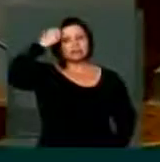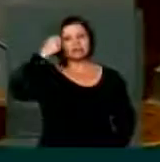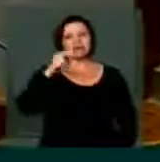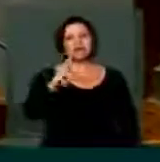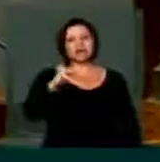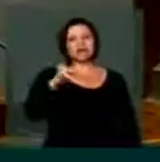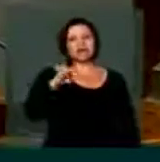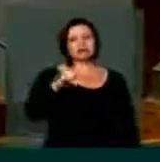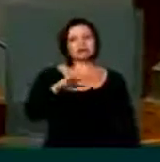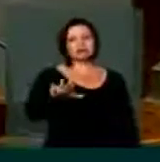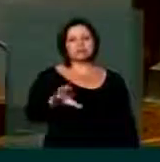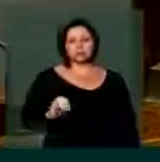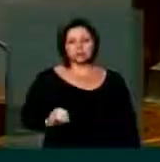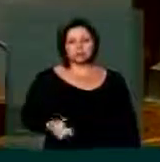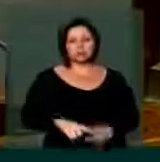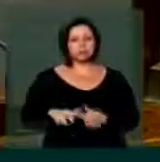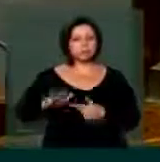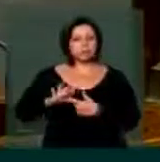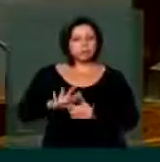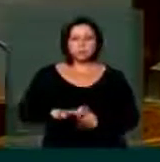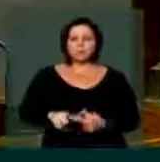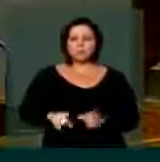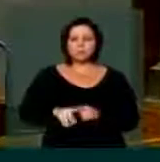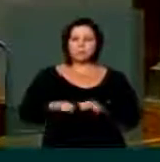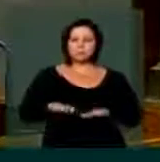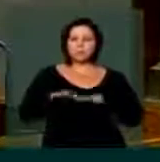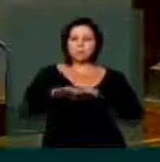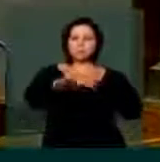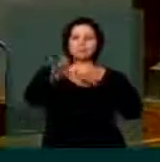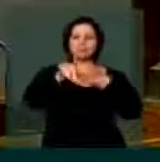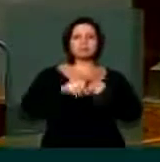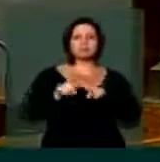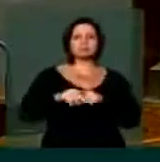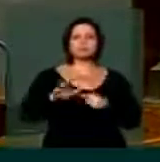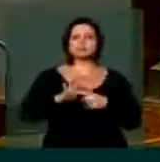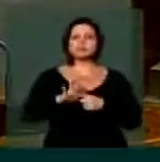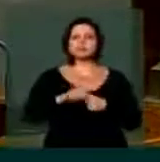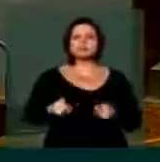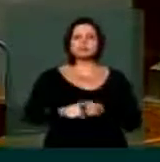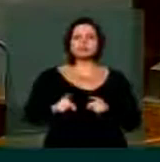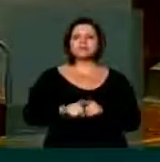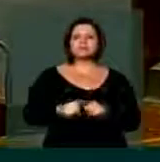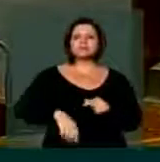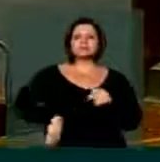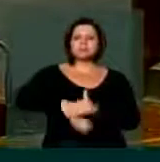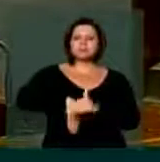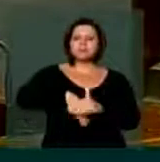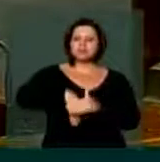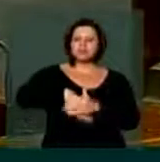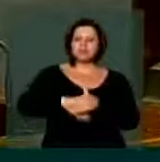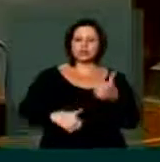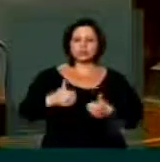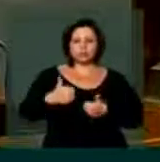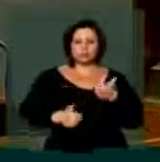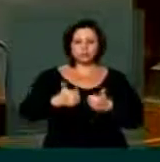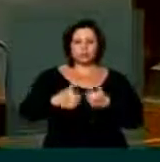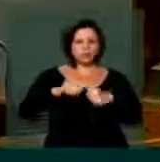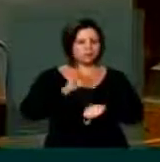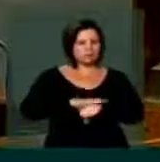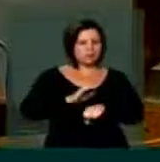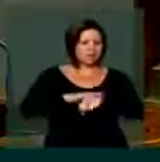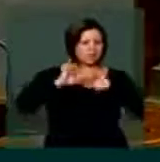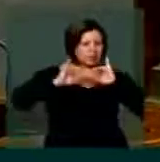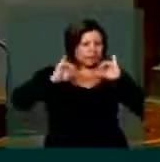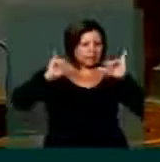direto aí nas manifestações públicas e inclusive nos campos de futebol, durante a campanha